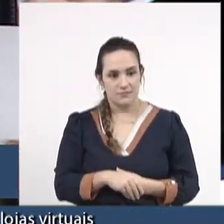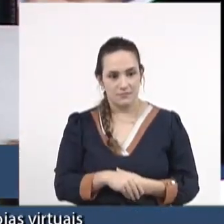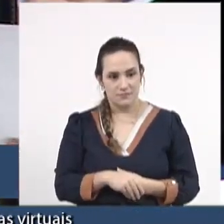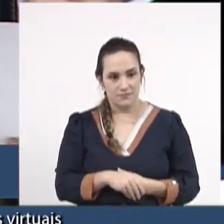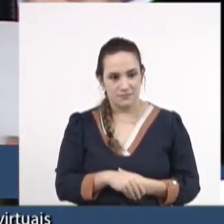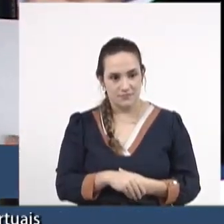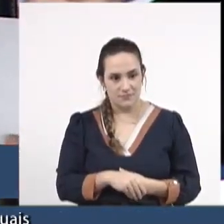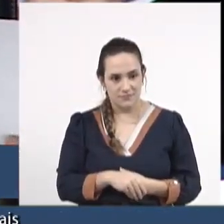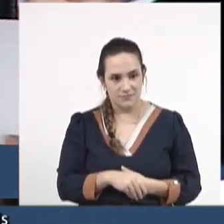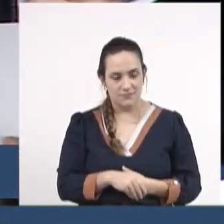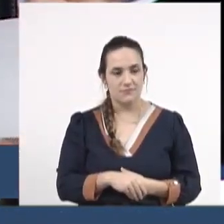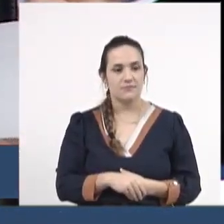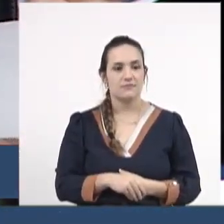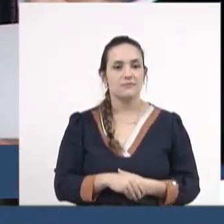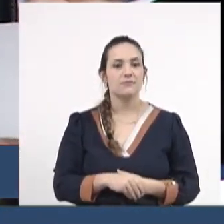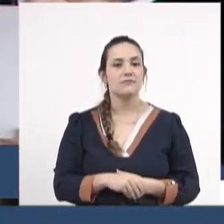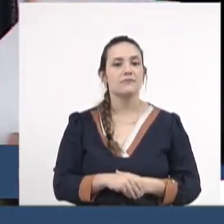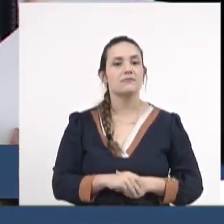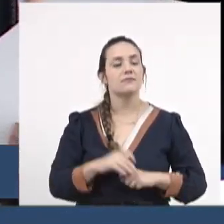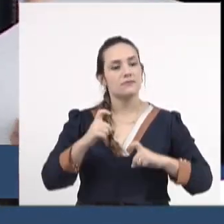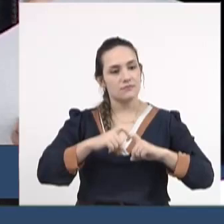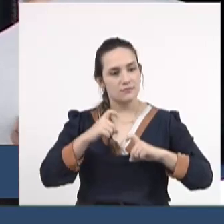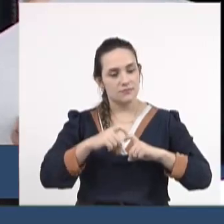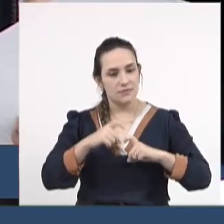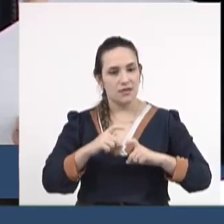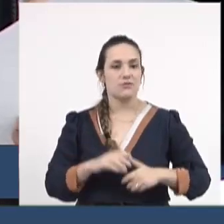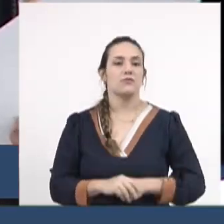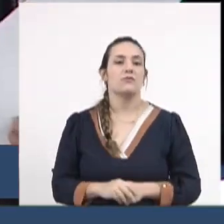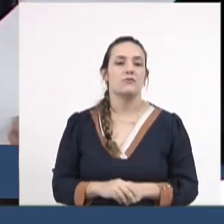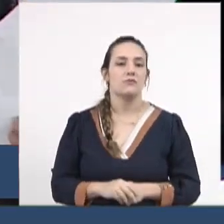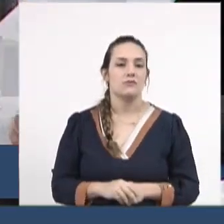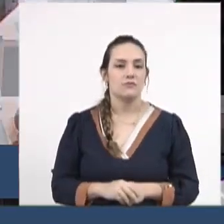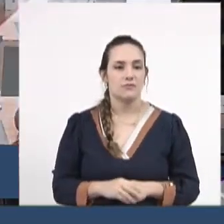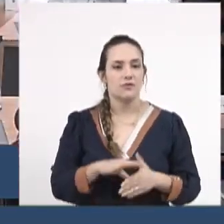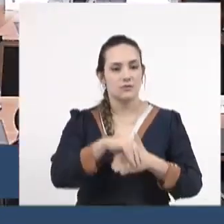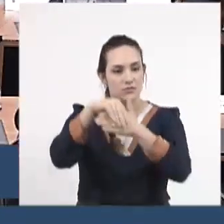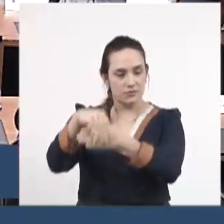presença do médico, do deputado João Henrique, para acompanhá-lo.